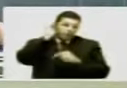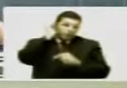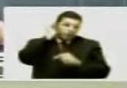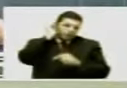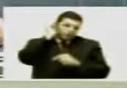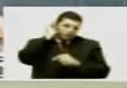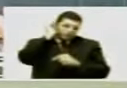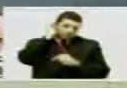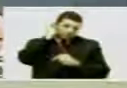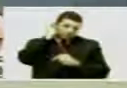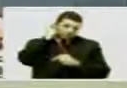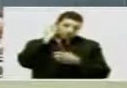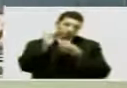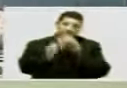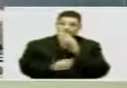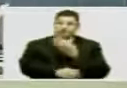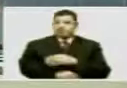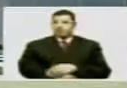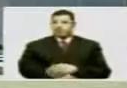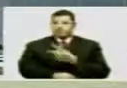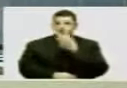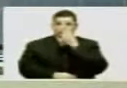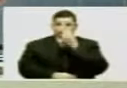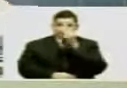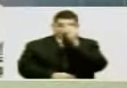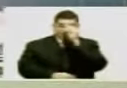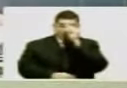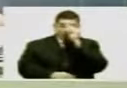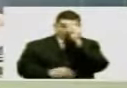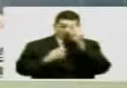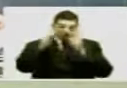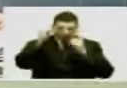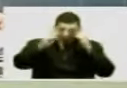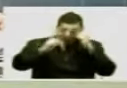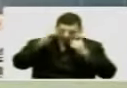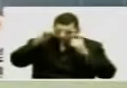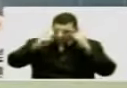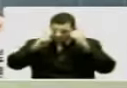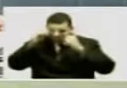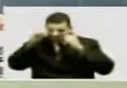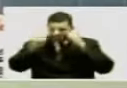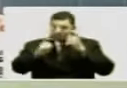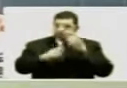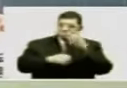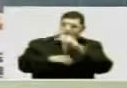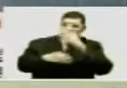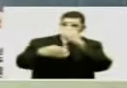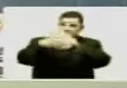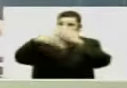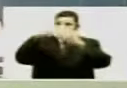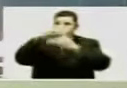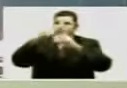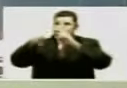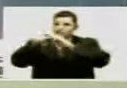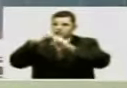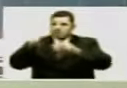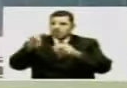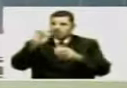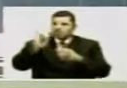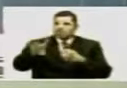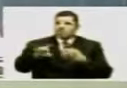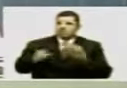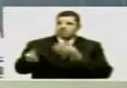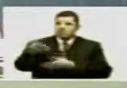integração. Portanto, me preocupa sobremaneira essa obra do Monotrilho, não só